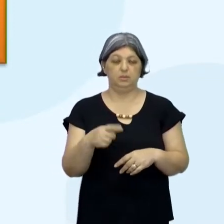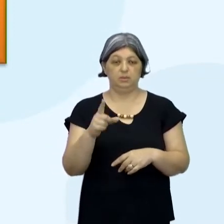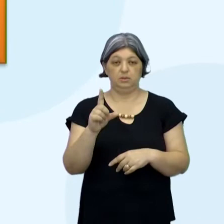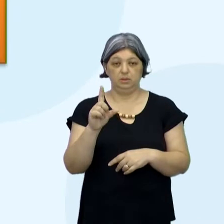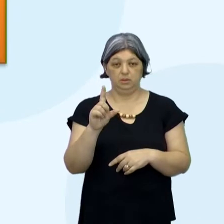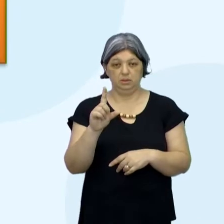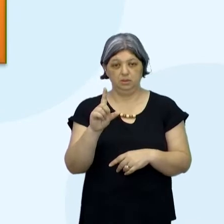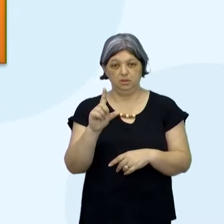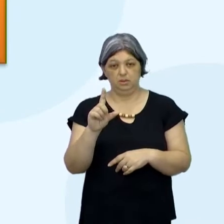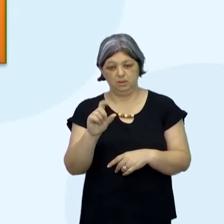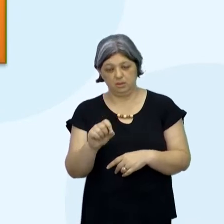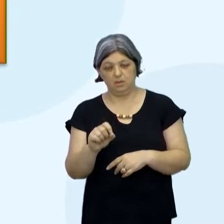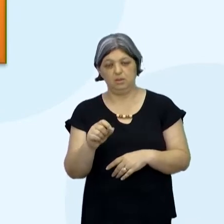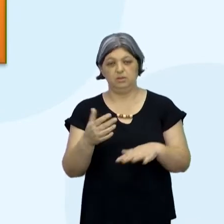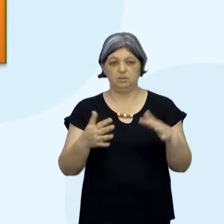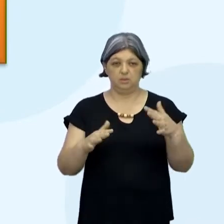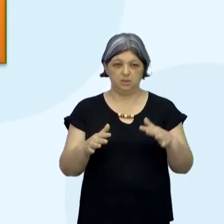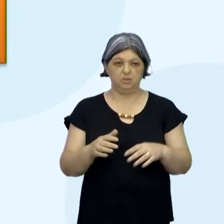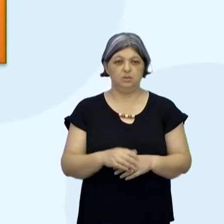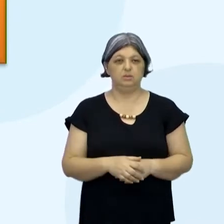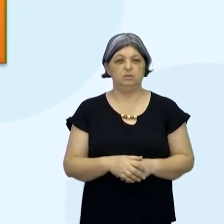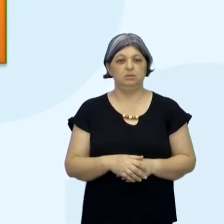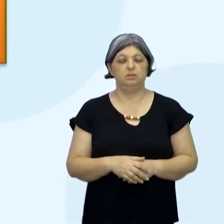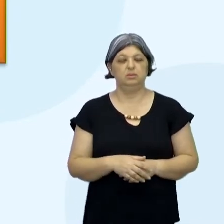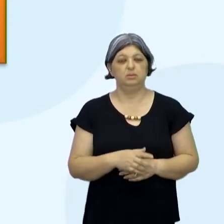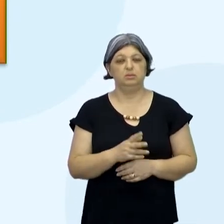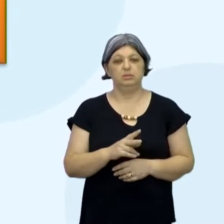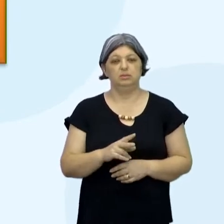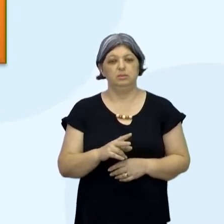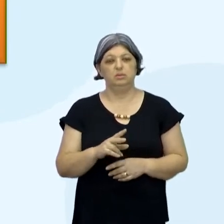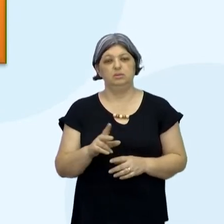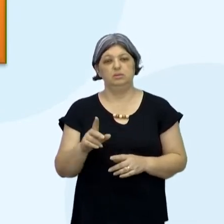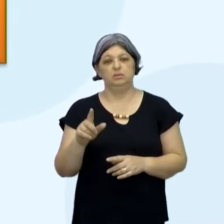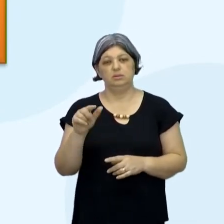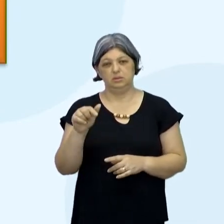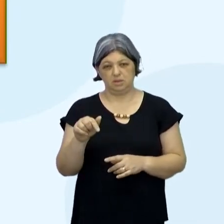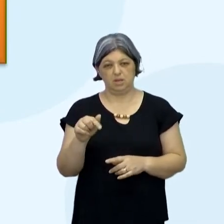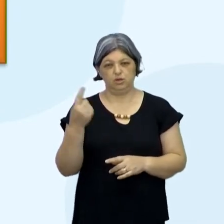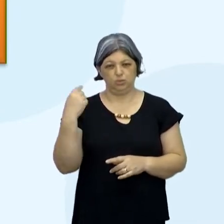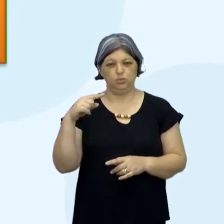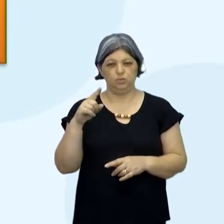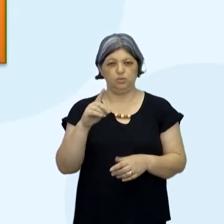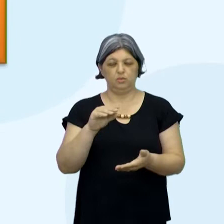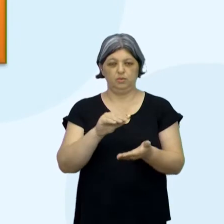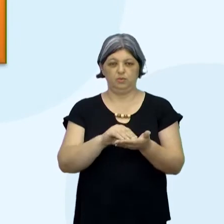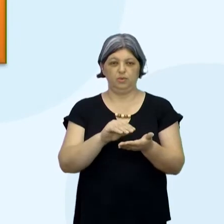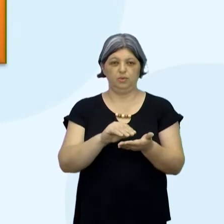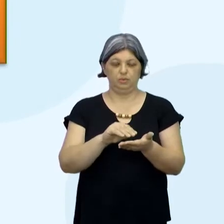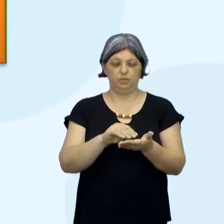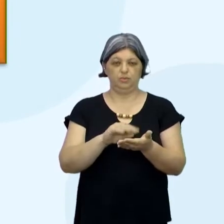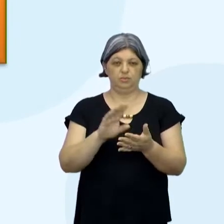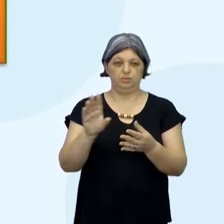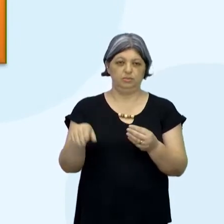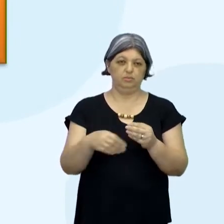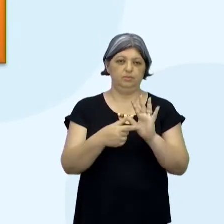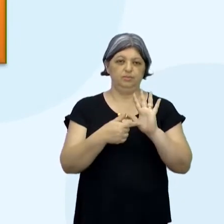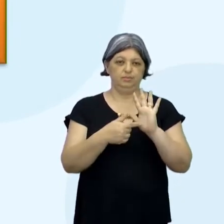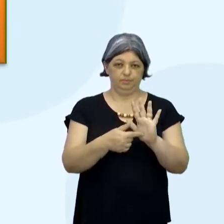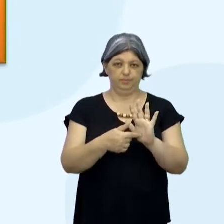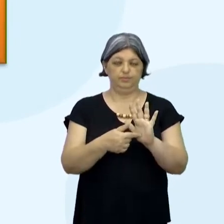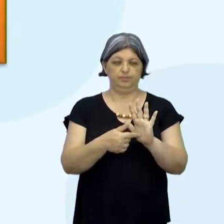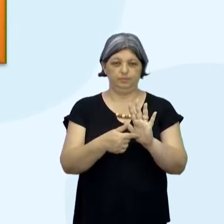10 medianos, e agora a gente está pegando os 7 últimos que faltavam e colocando aí, mostrando que eles